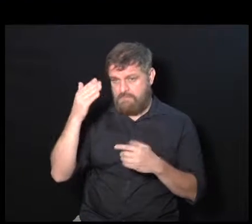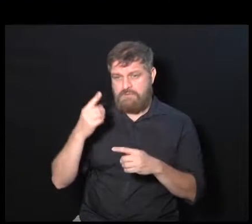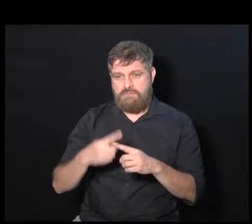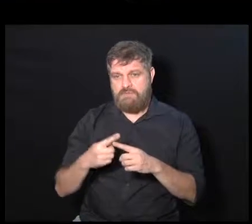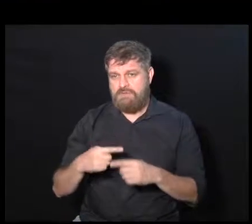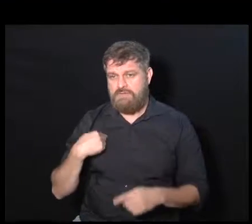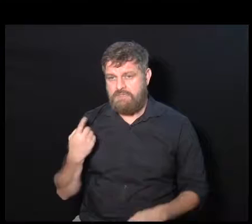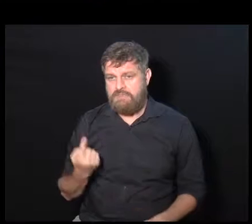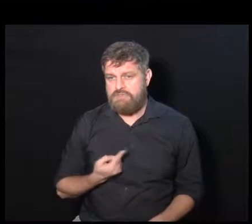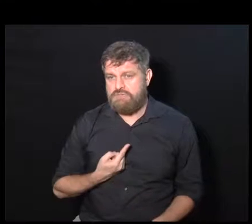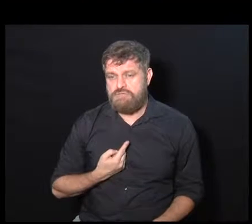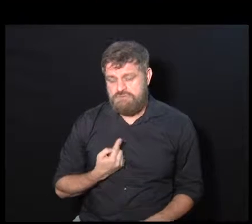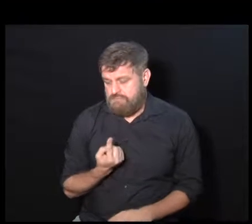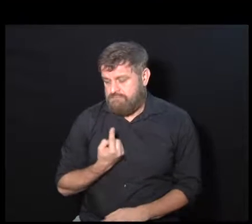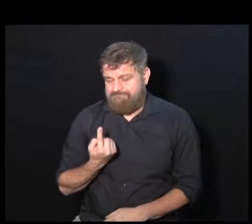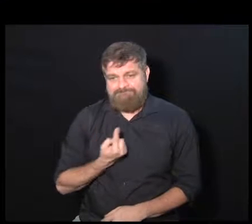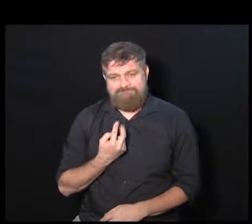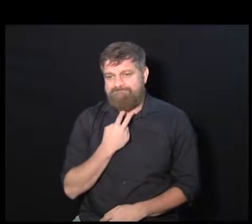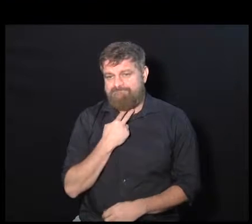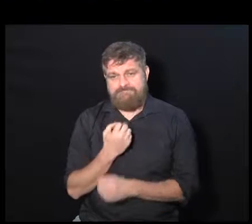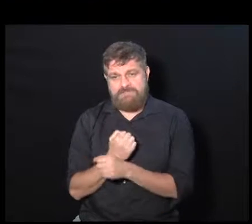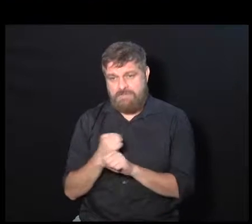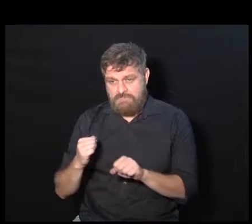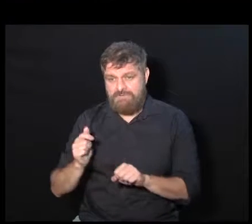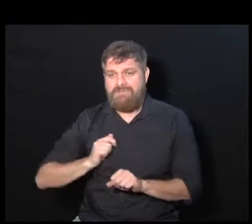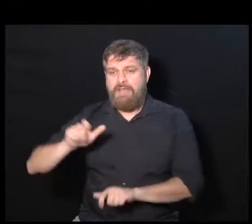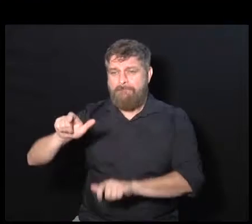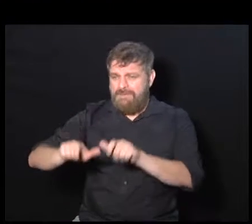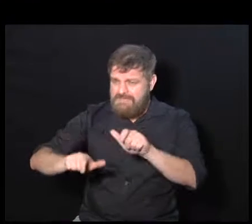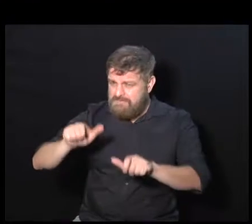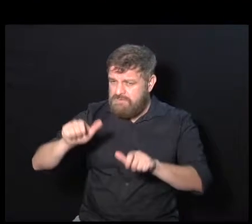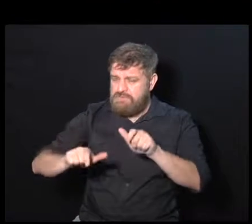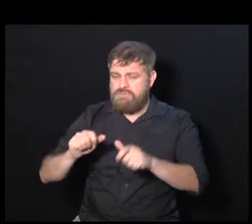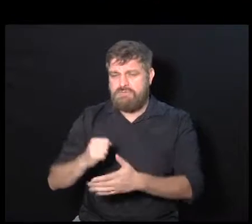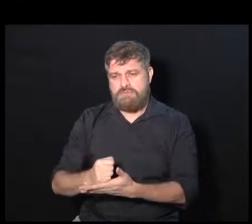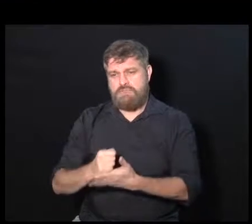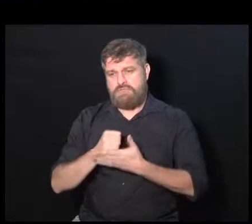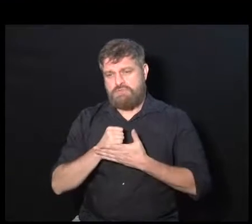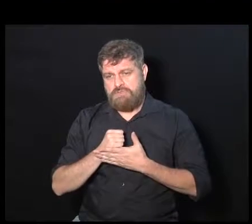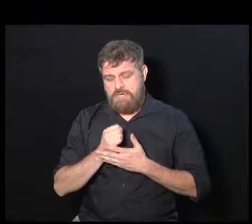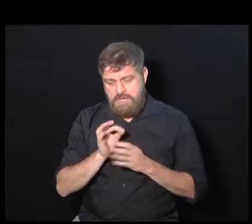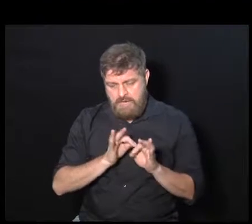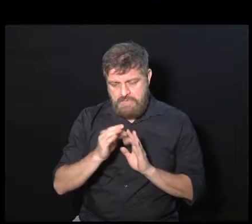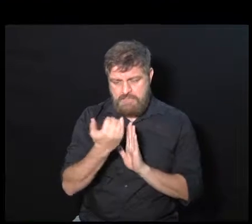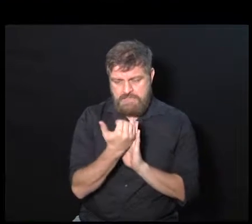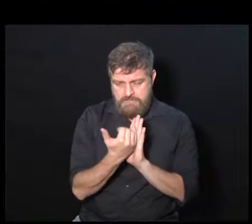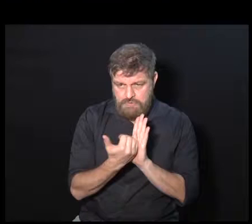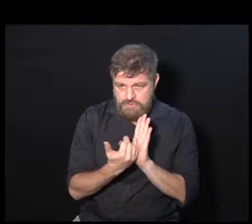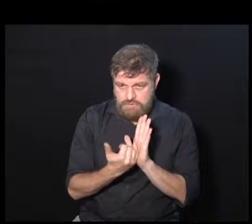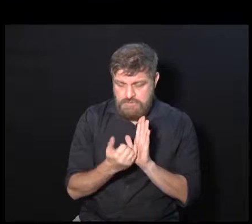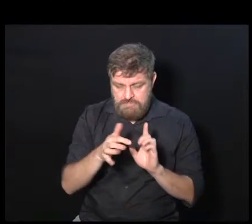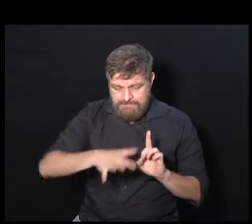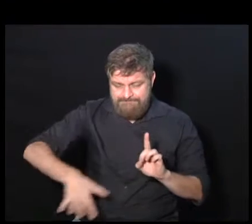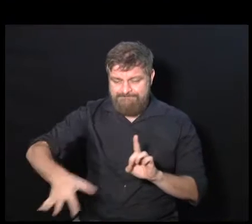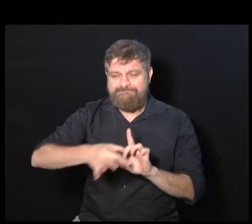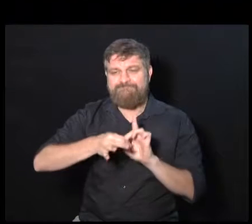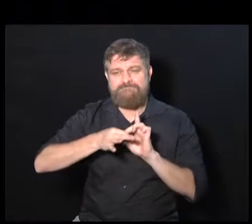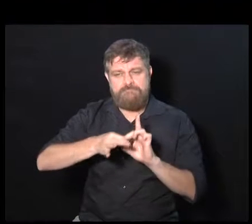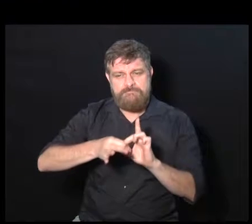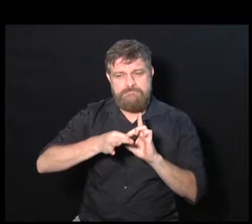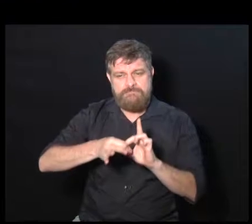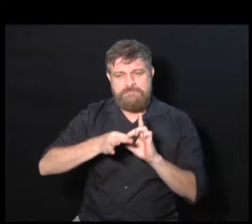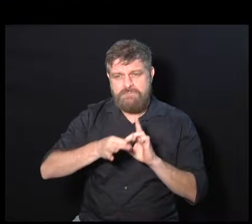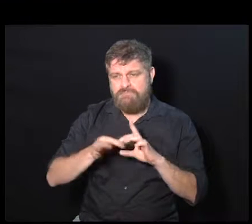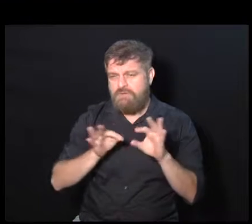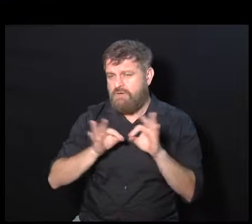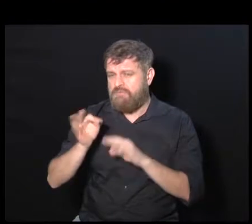não fez sozinho, então muita gente participou desse projeto conosco, para a gente ter esse projeto tão